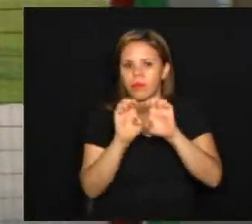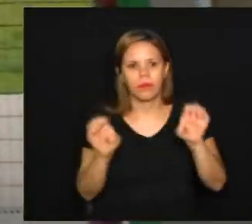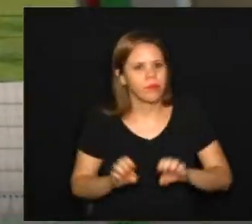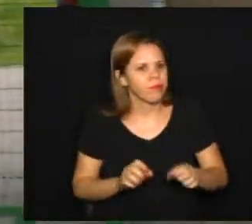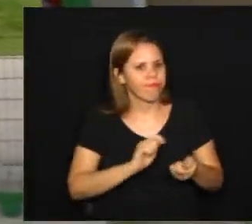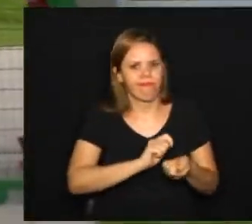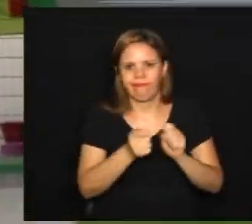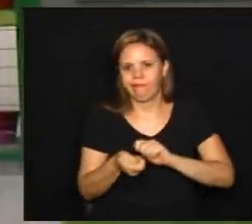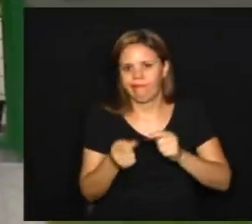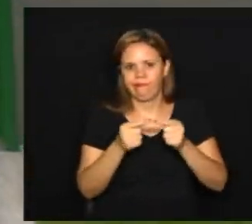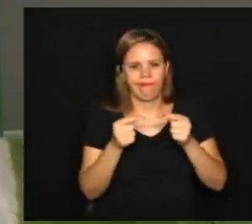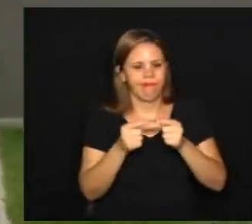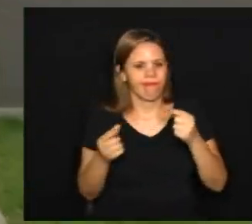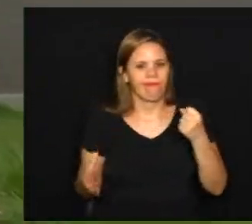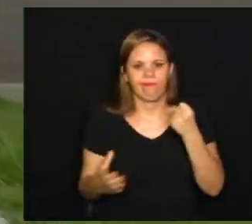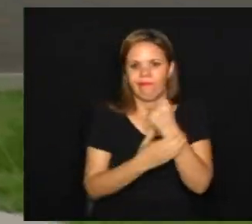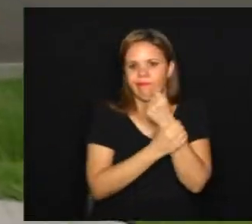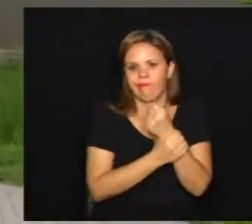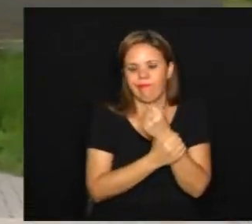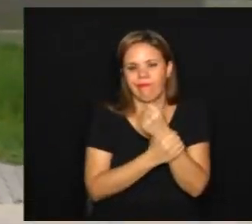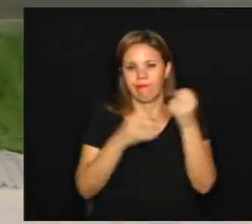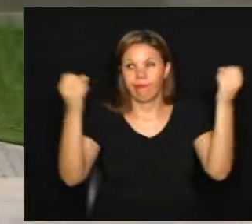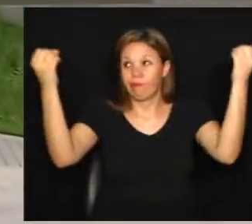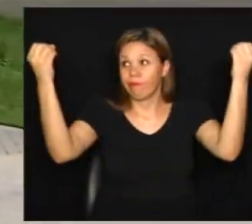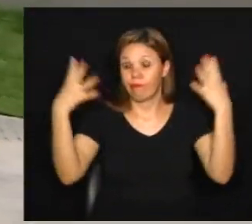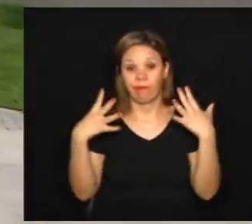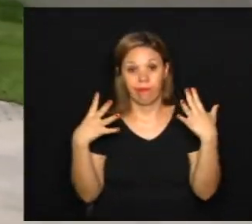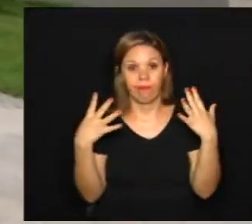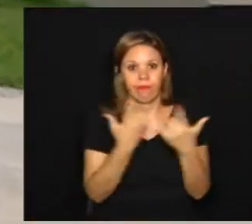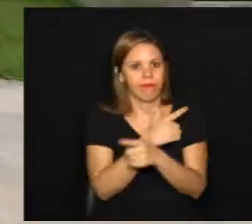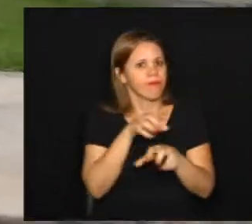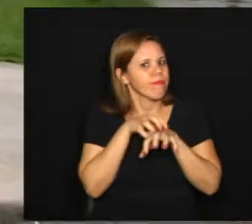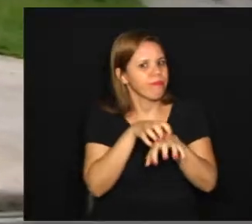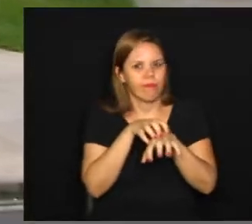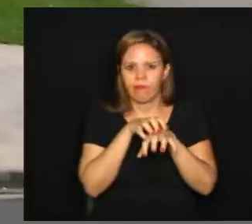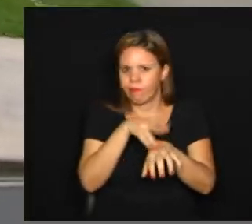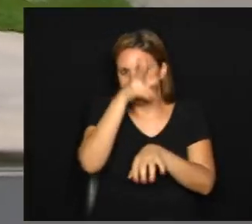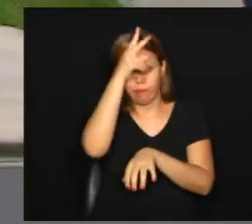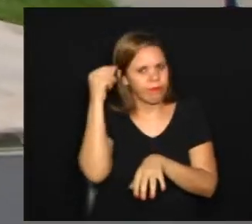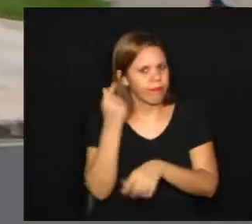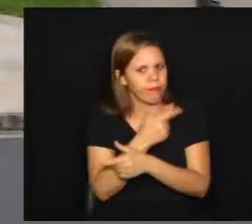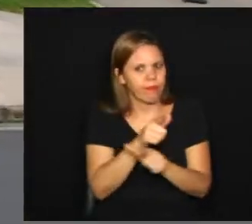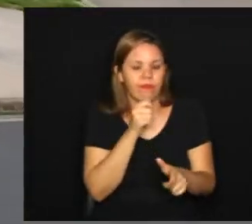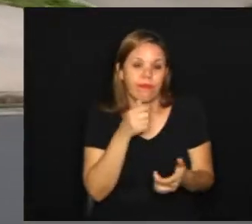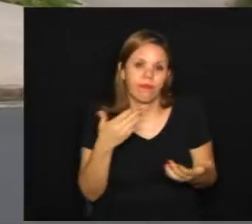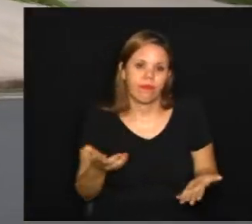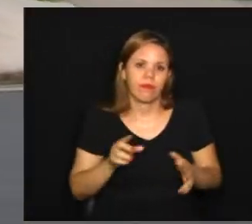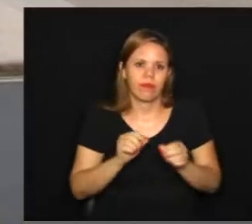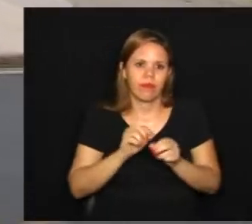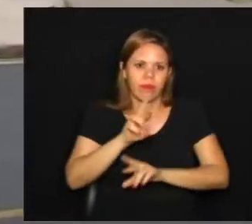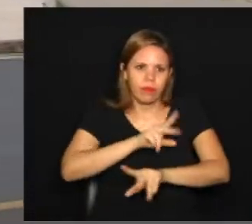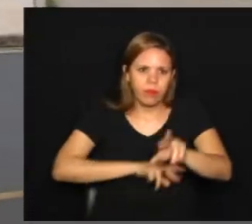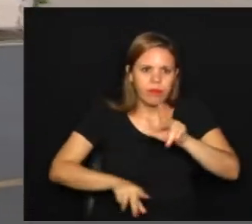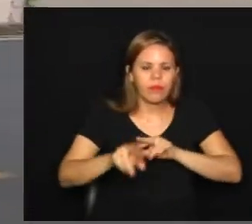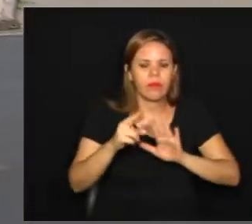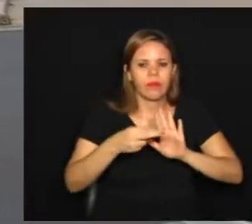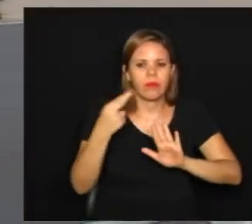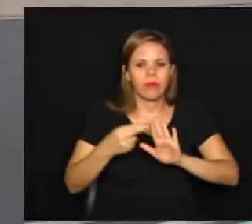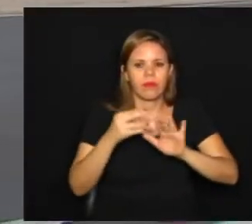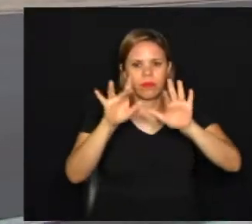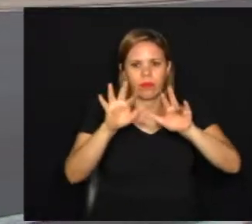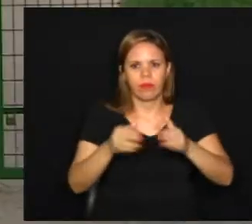adequada, tanto de segurança, como de iluminação, como de transporte público. Então nós fizemos diversos requerimentos,